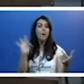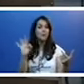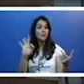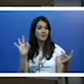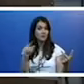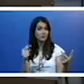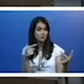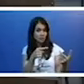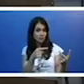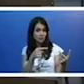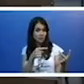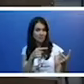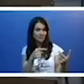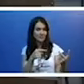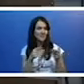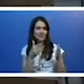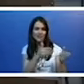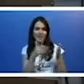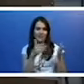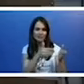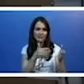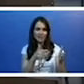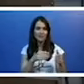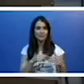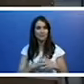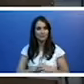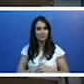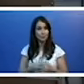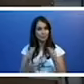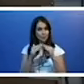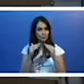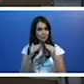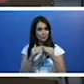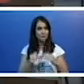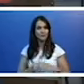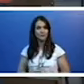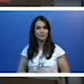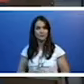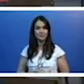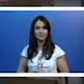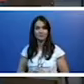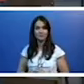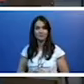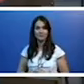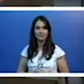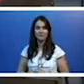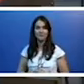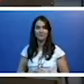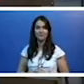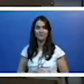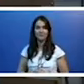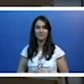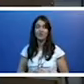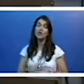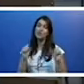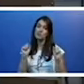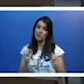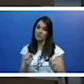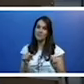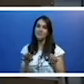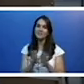ser diretamente proporcionais. A boa notícia é que podemos